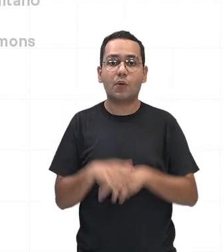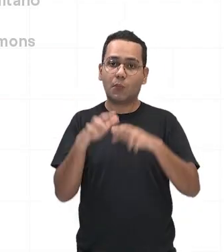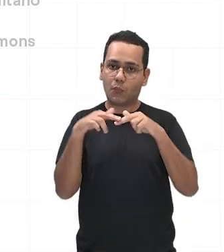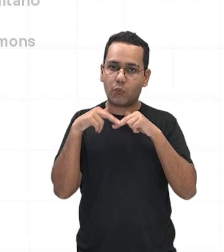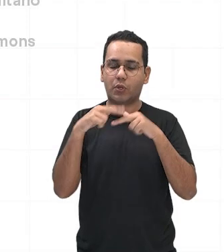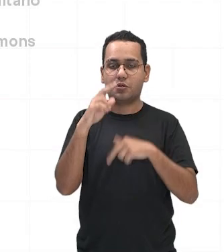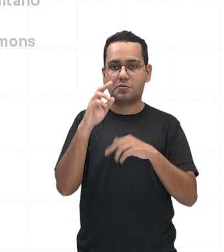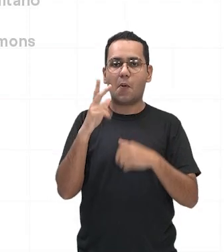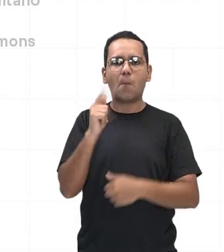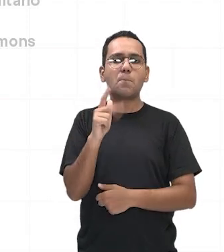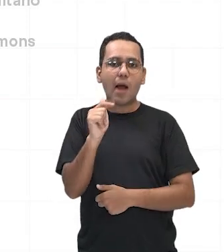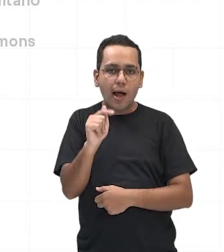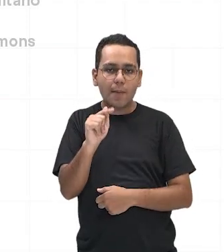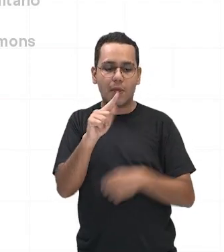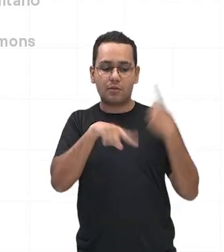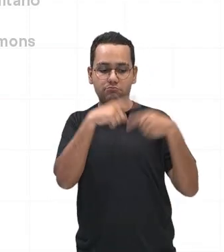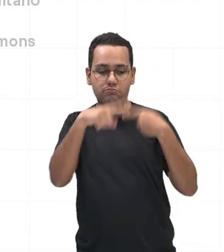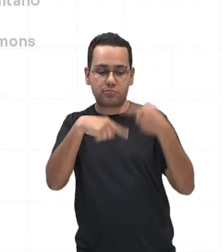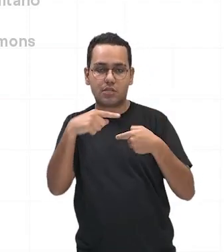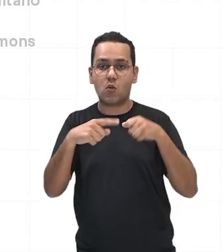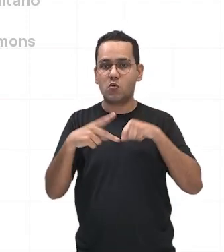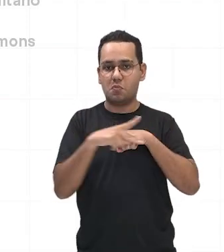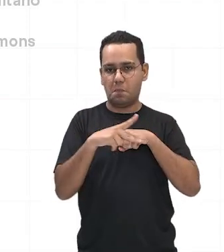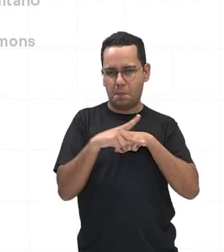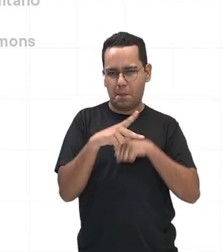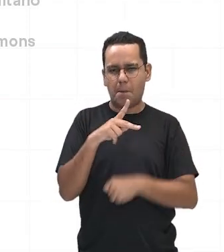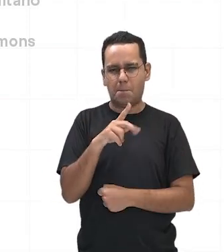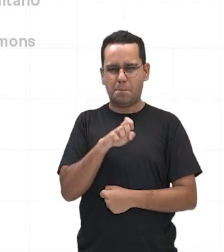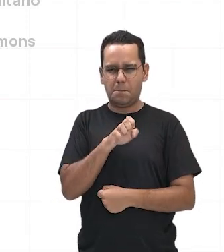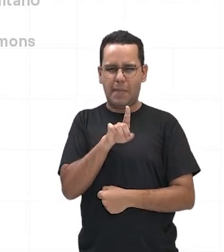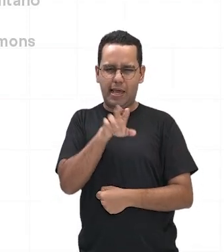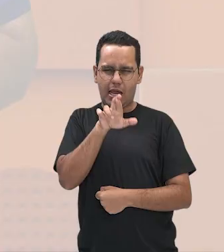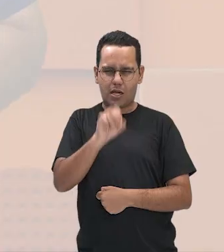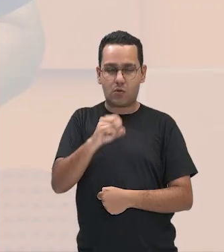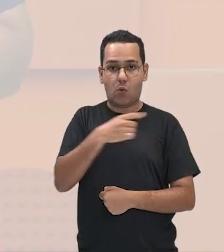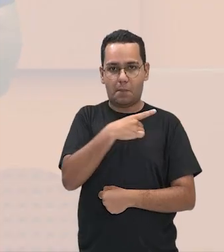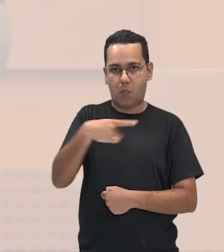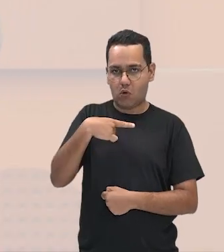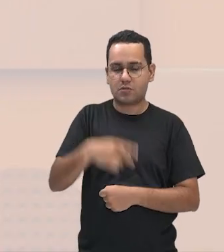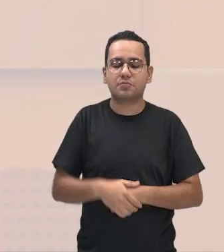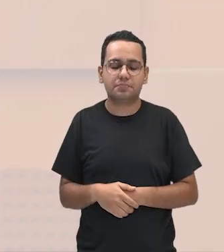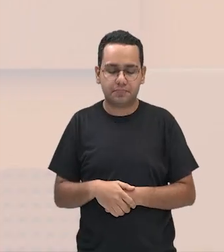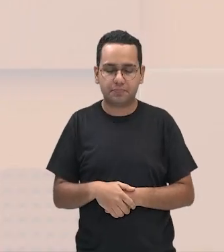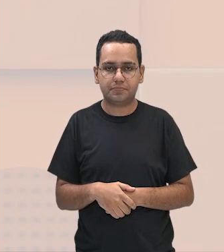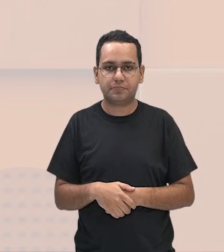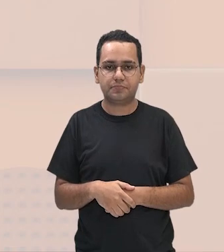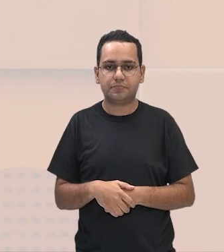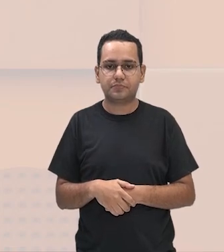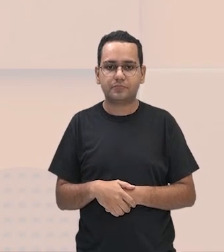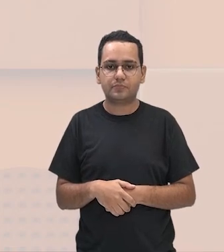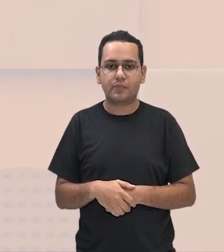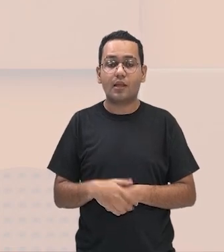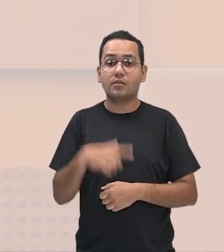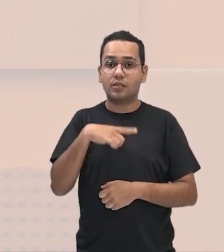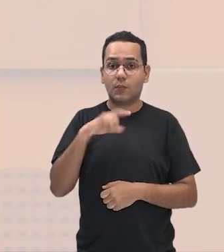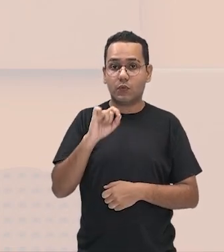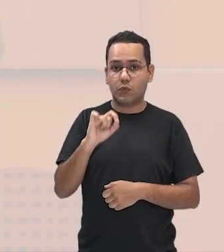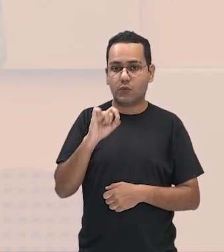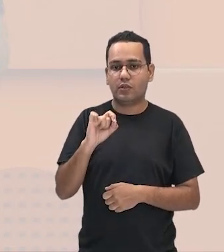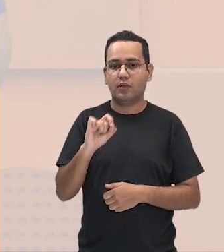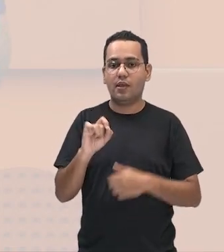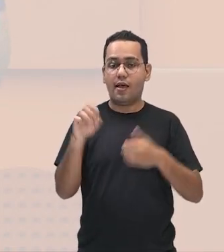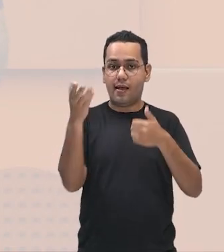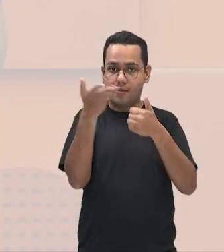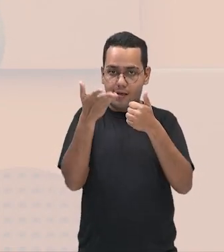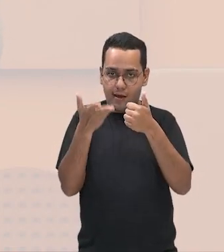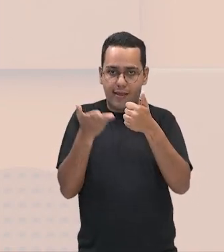apóstolo, considerado, então, aí o quê? O pai, então, da Igreja Católica. Nós temos, então, essa hierarquia que ela ainda é